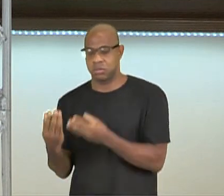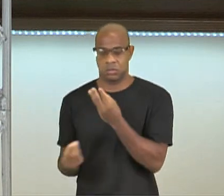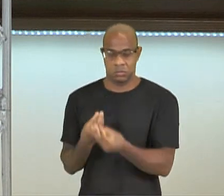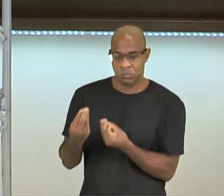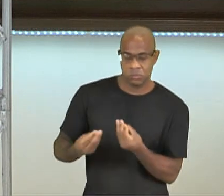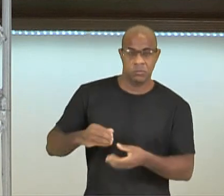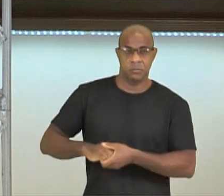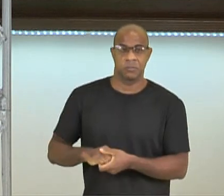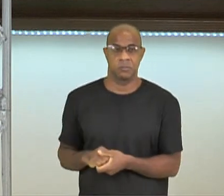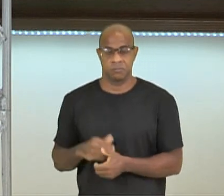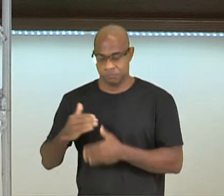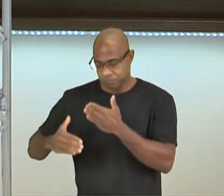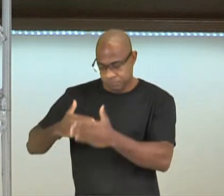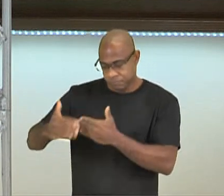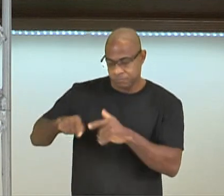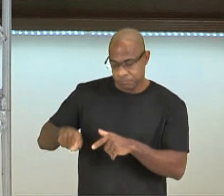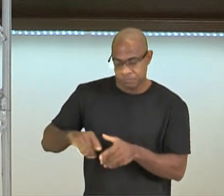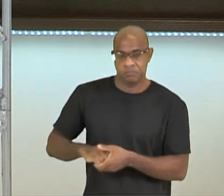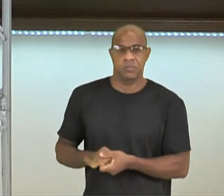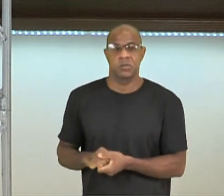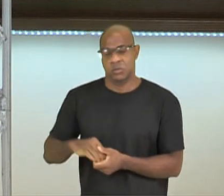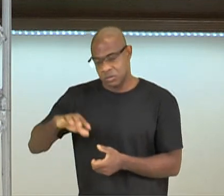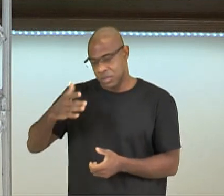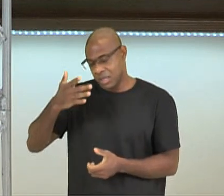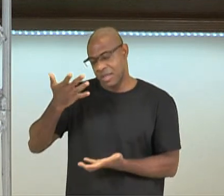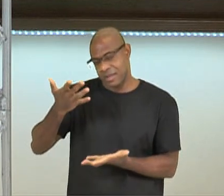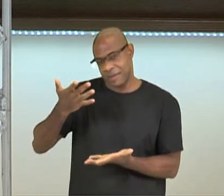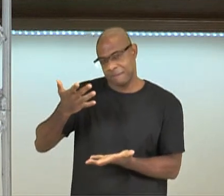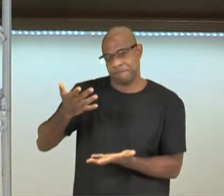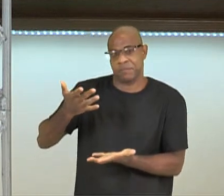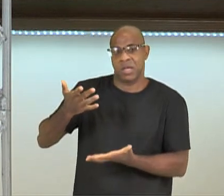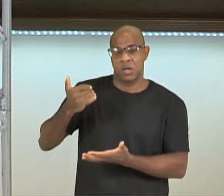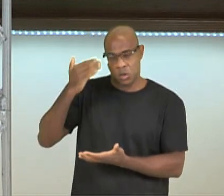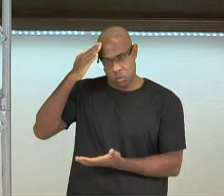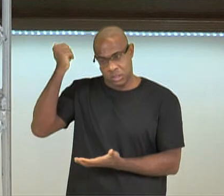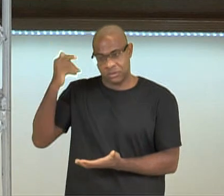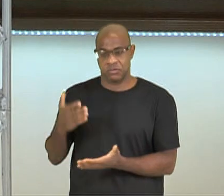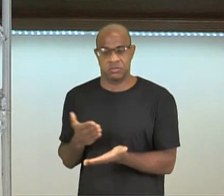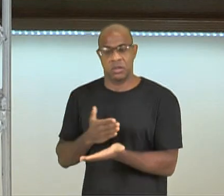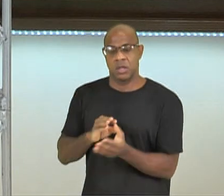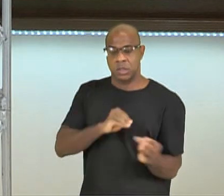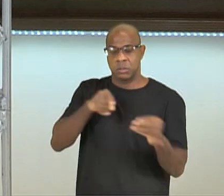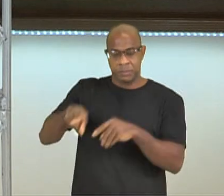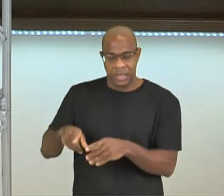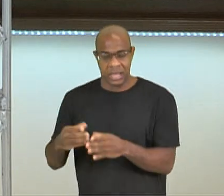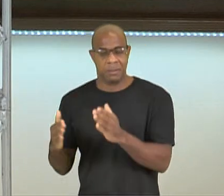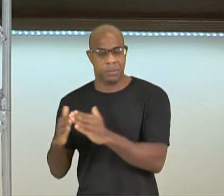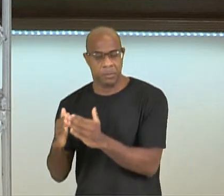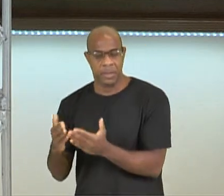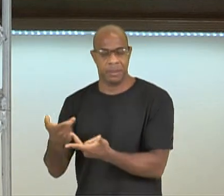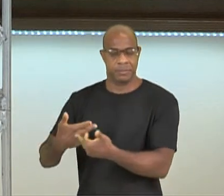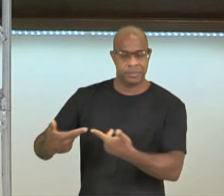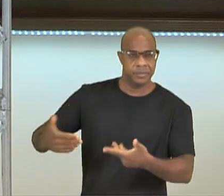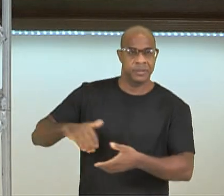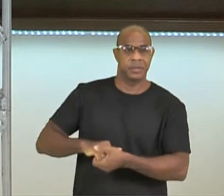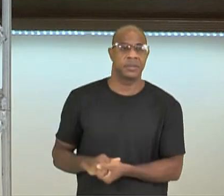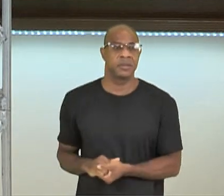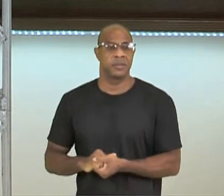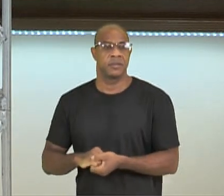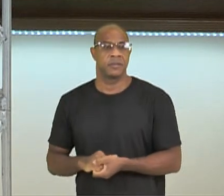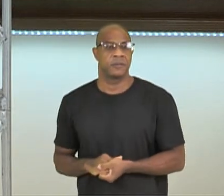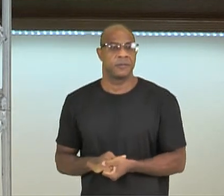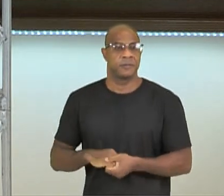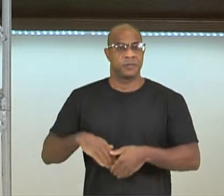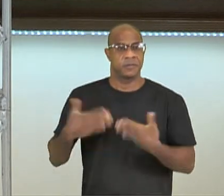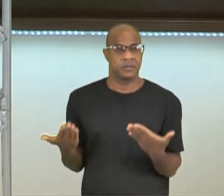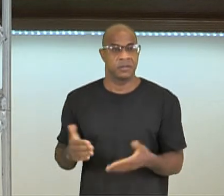Vinci, do Michelangelo, A gente não tem o Rafael, uma boa parte ele acaba sendo excluído por ele não ter nascido em